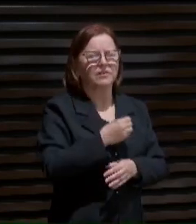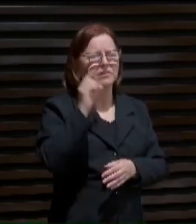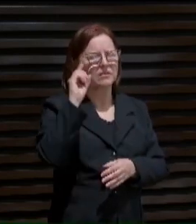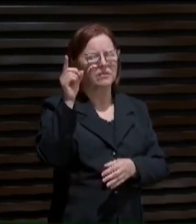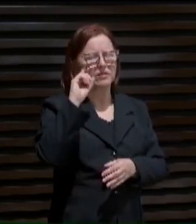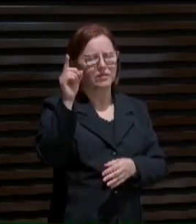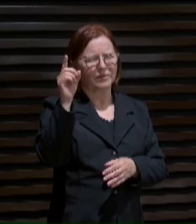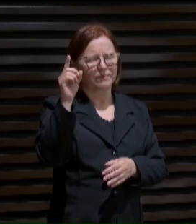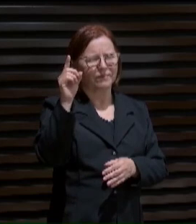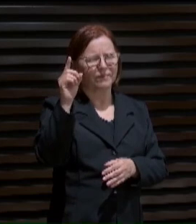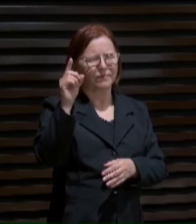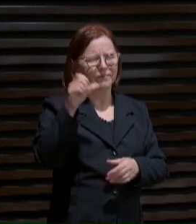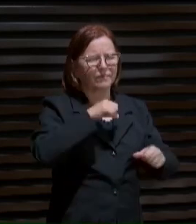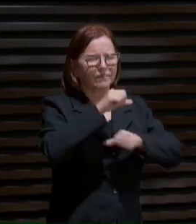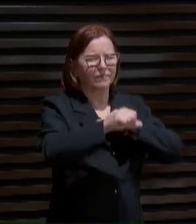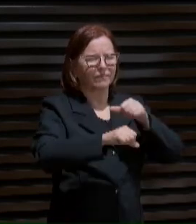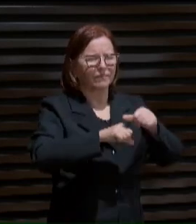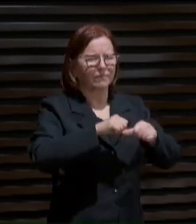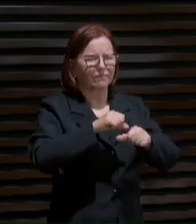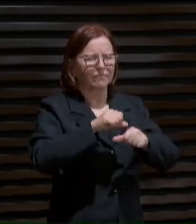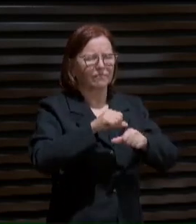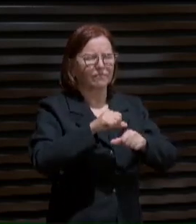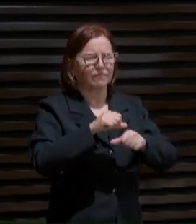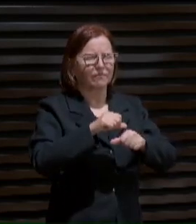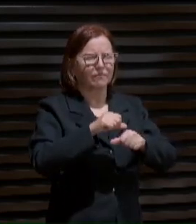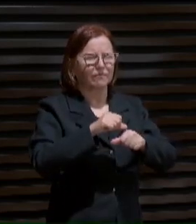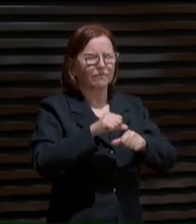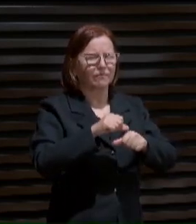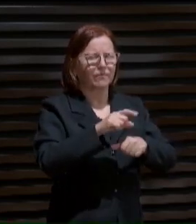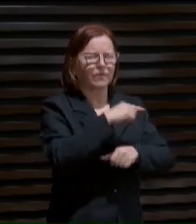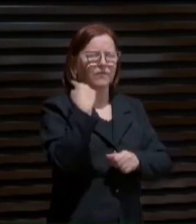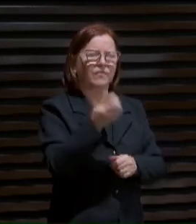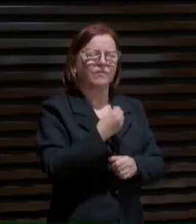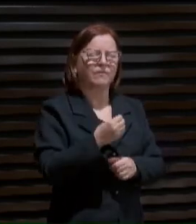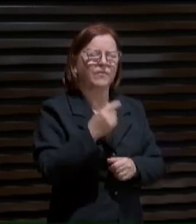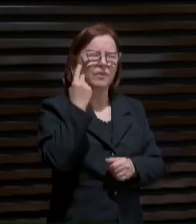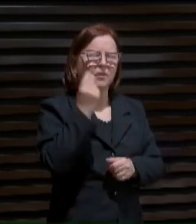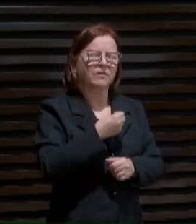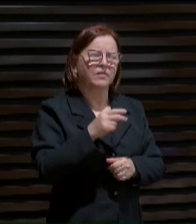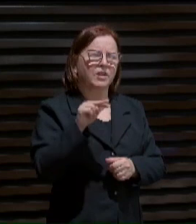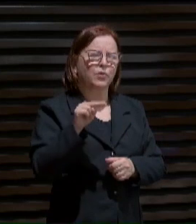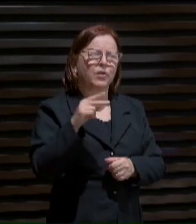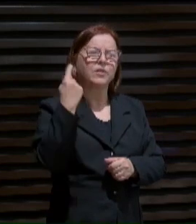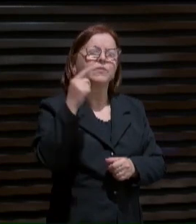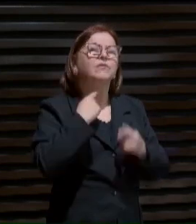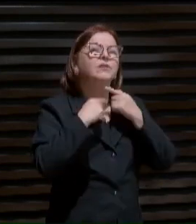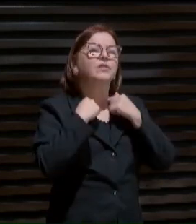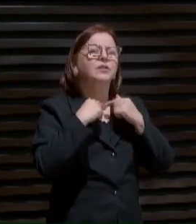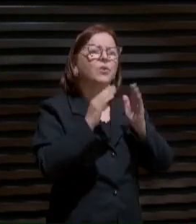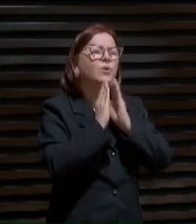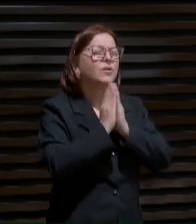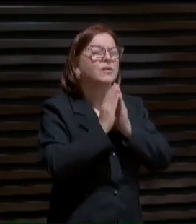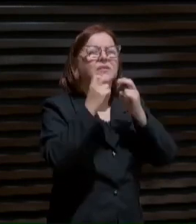todos os dias restaurando nos pais para que vivamos conforme a tua vontade mas Oramos